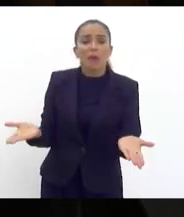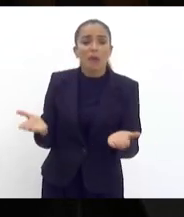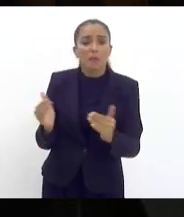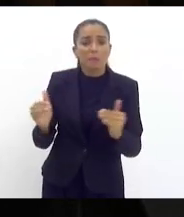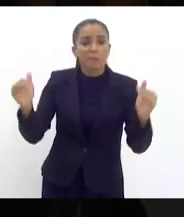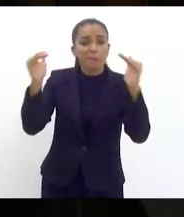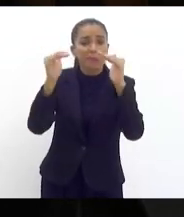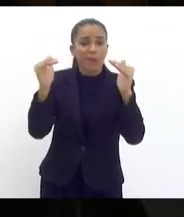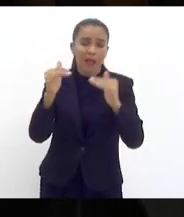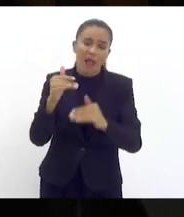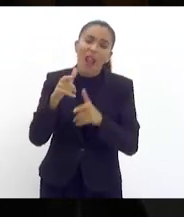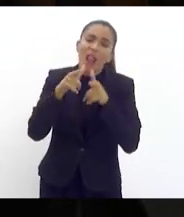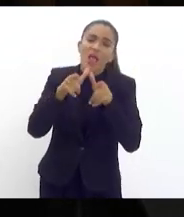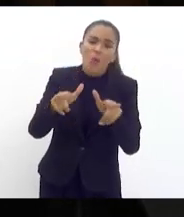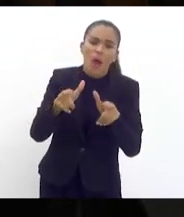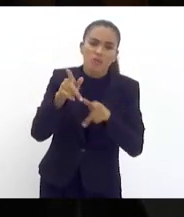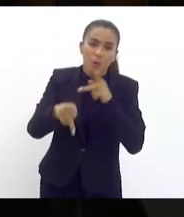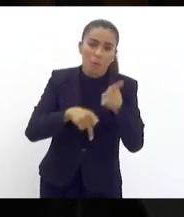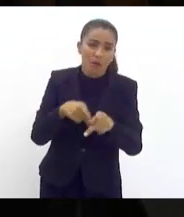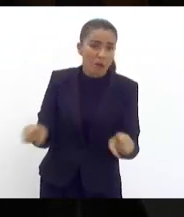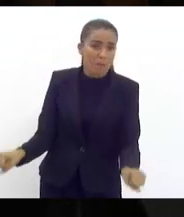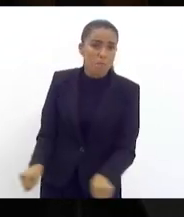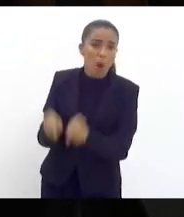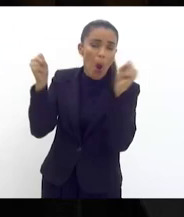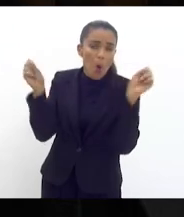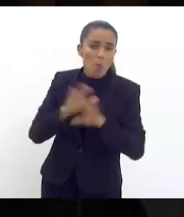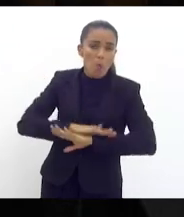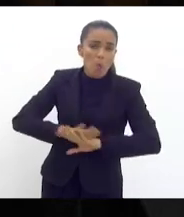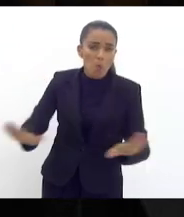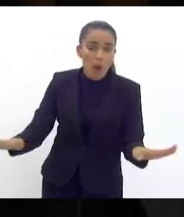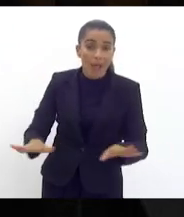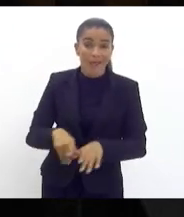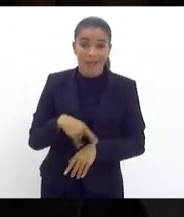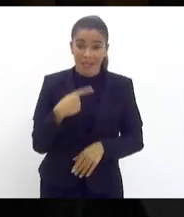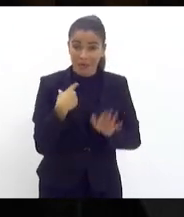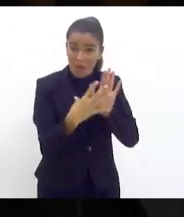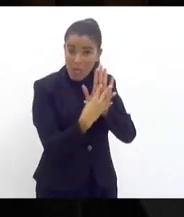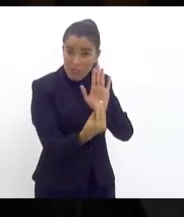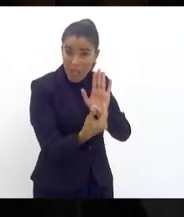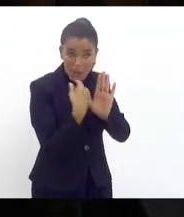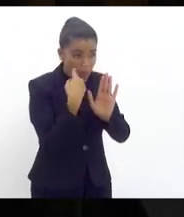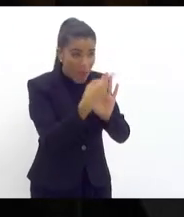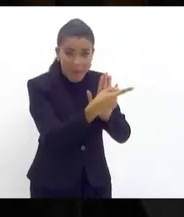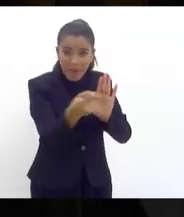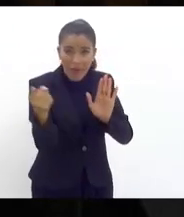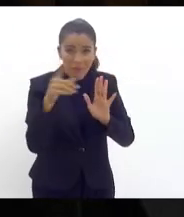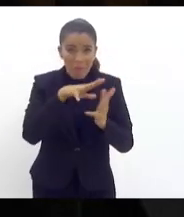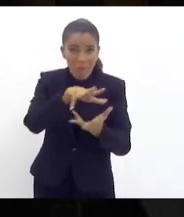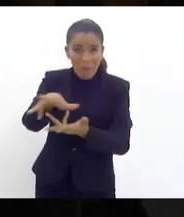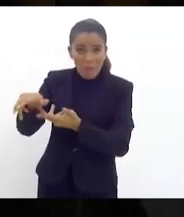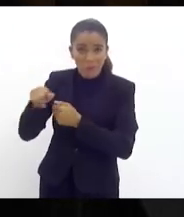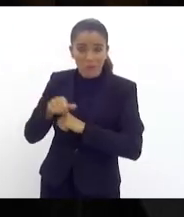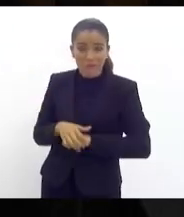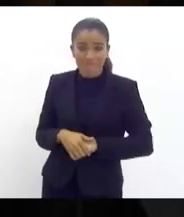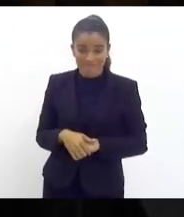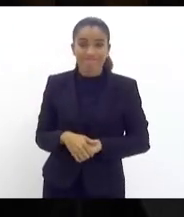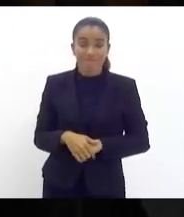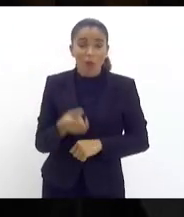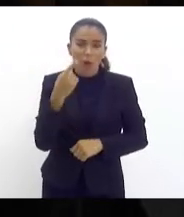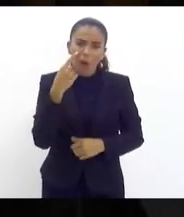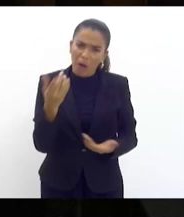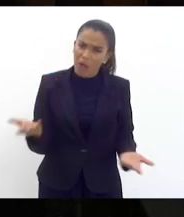em linguagem popular, vão quebrar. E os exemplos estão aí no mundo todo.